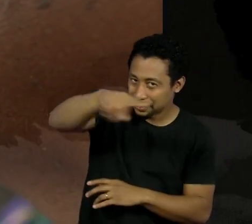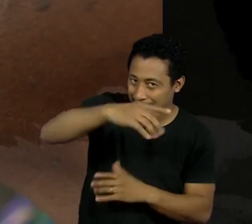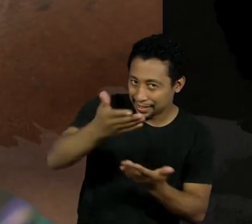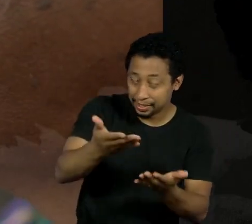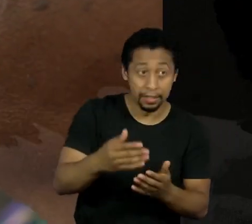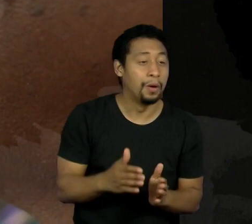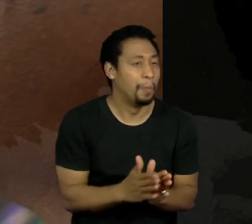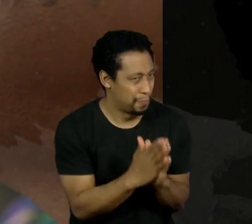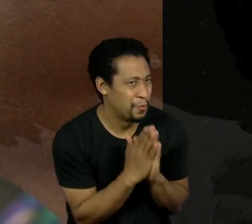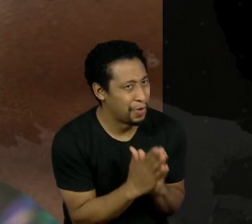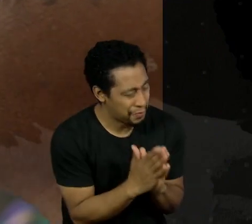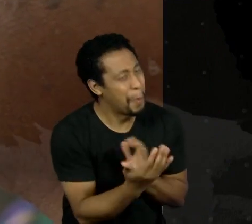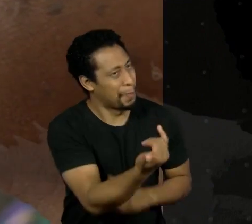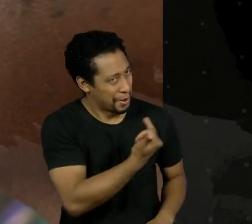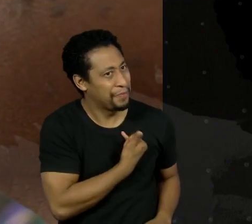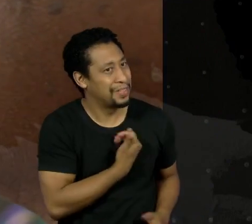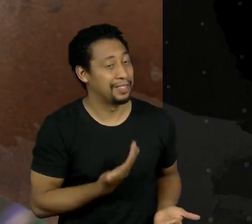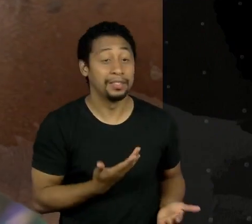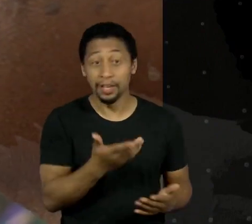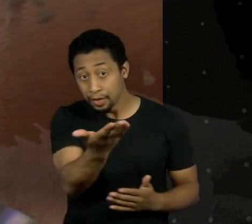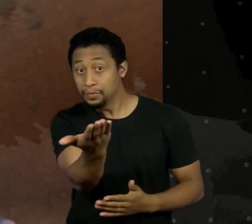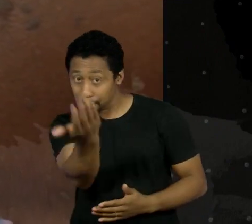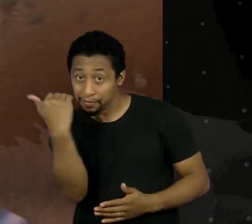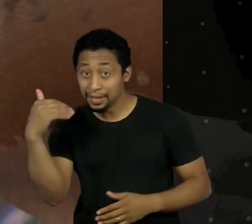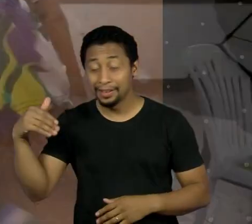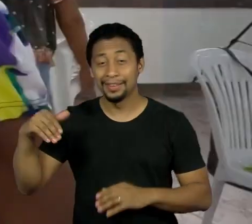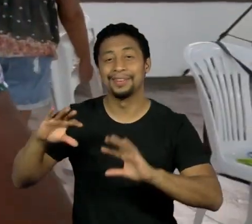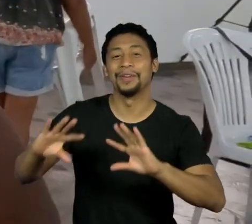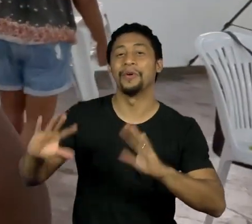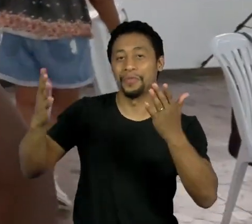Tá bom? Aí você vem participar dessa festa.